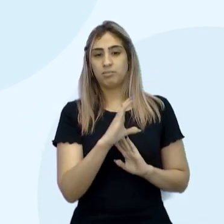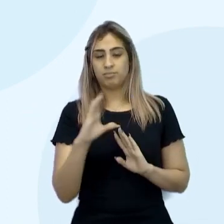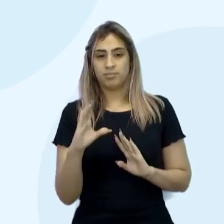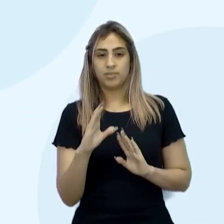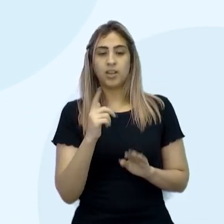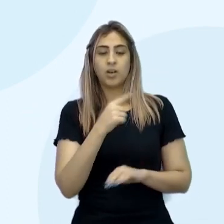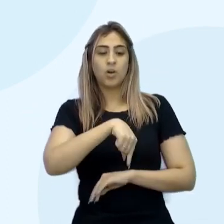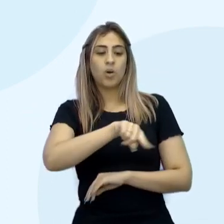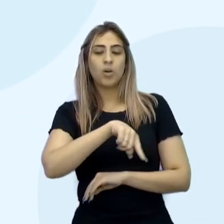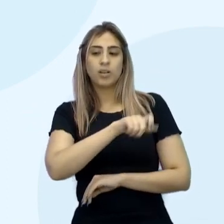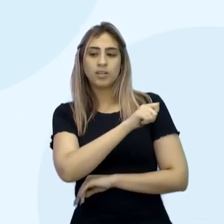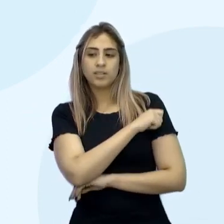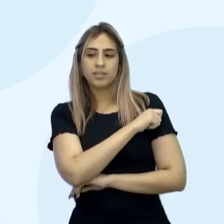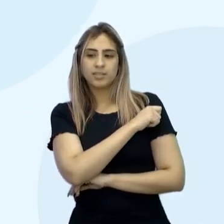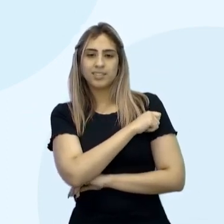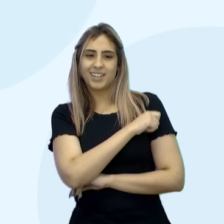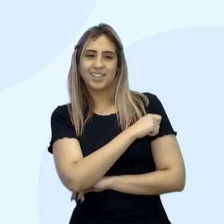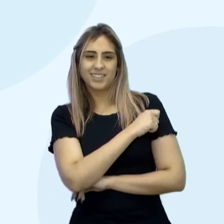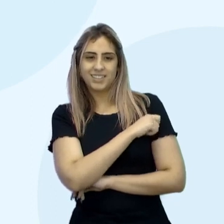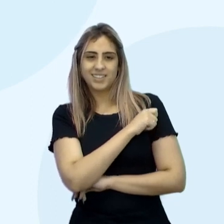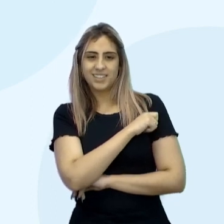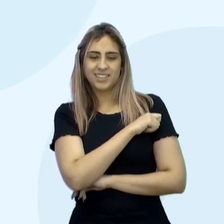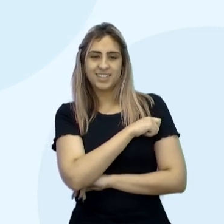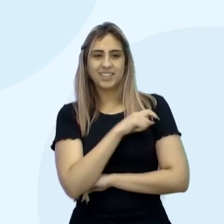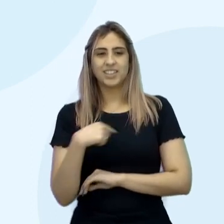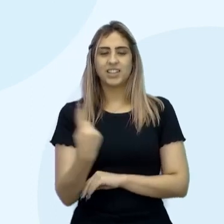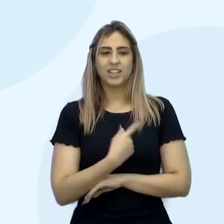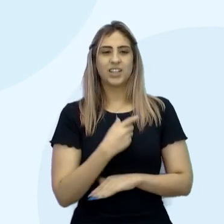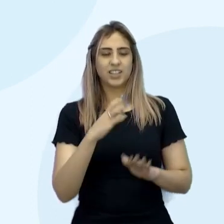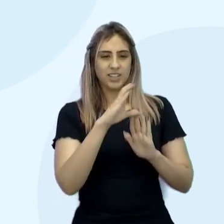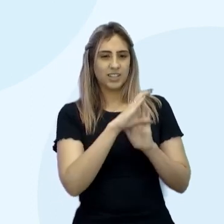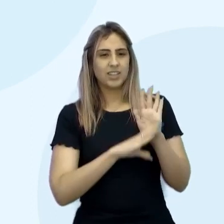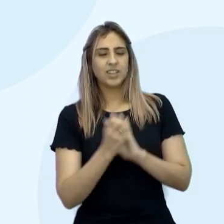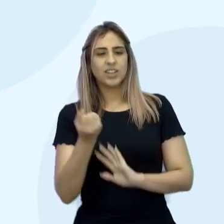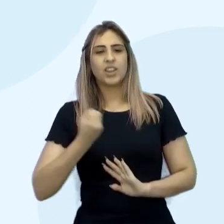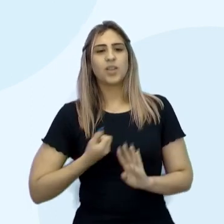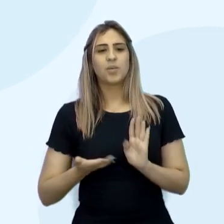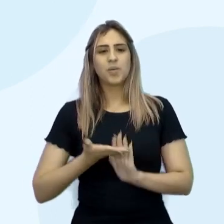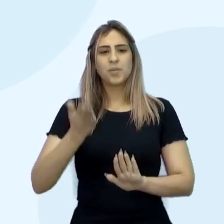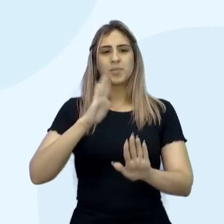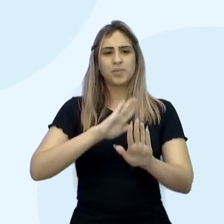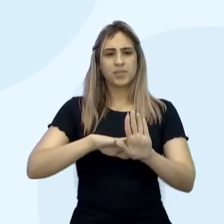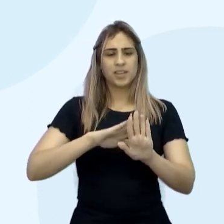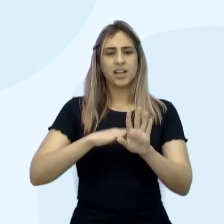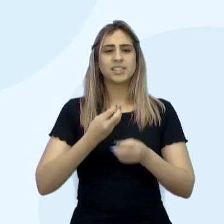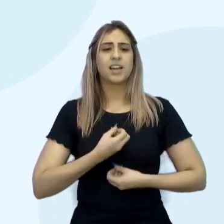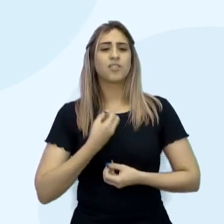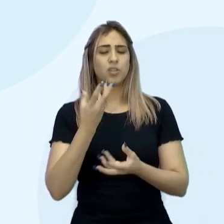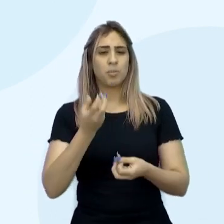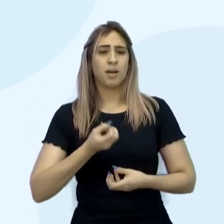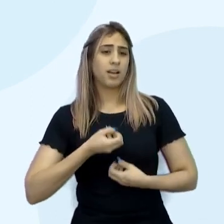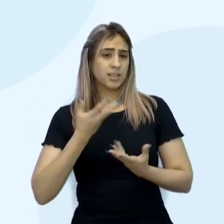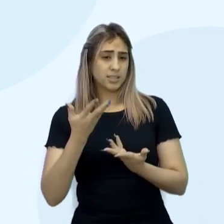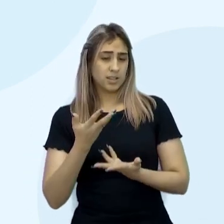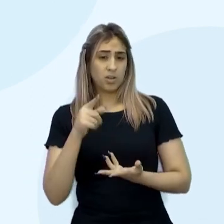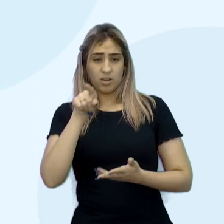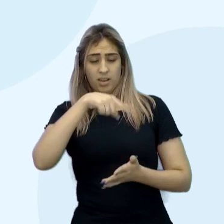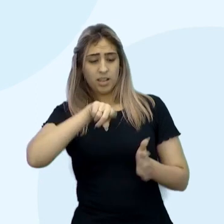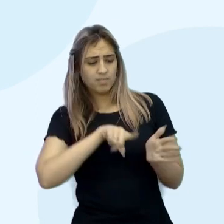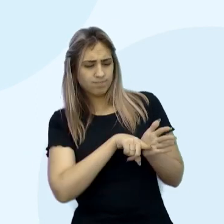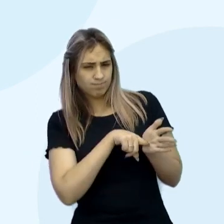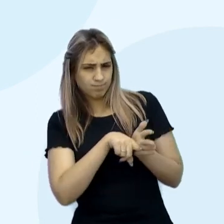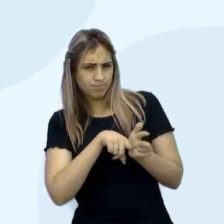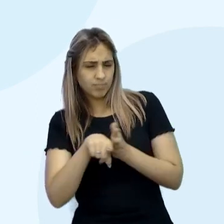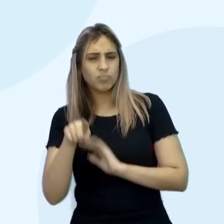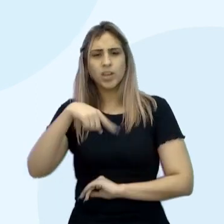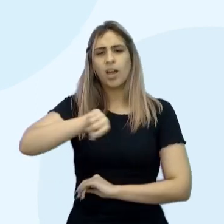os estudantes, especificamente aí no nosso componente os números por trás da informação, né? Eles investigam